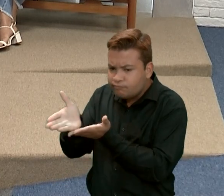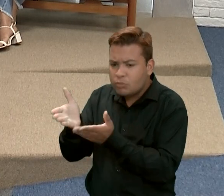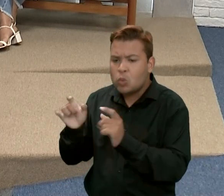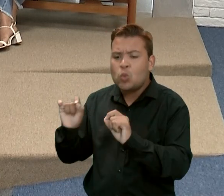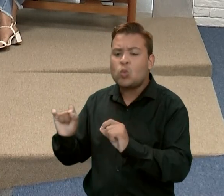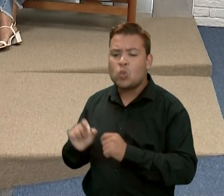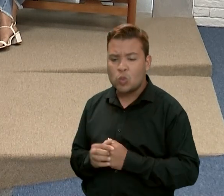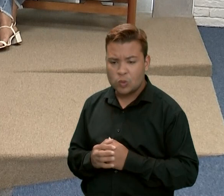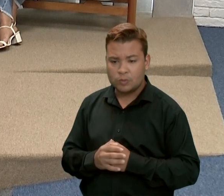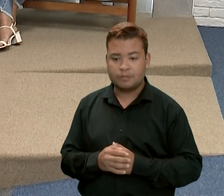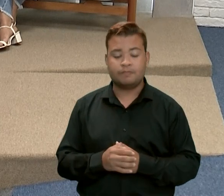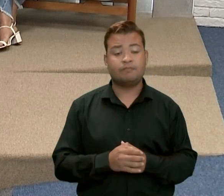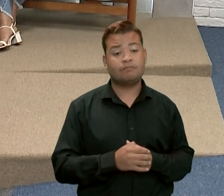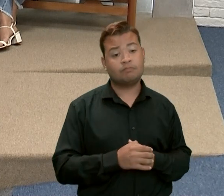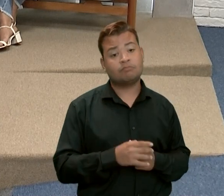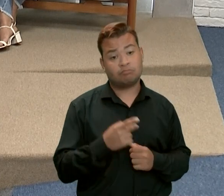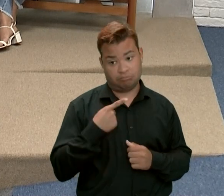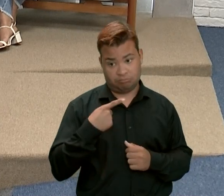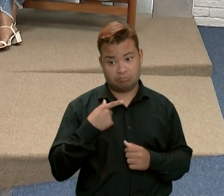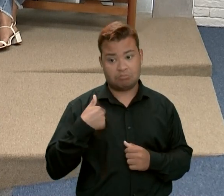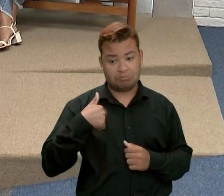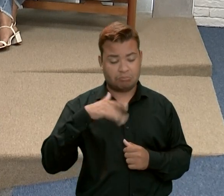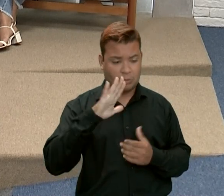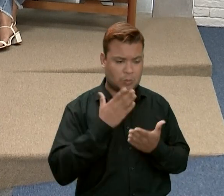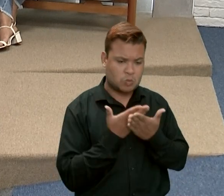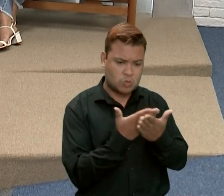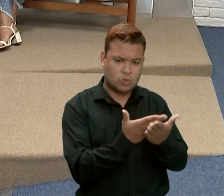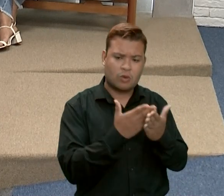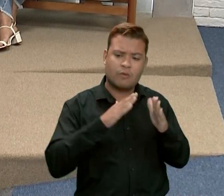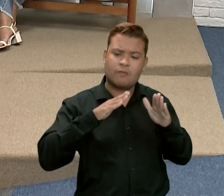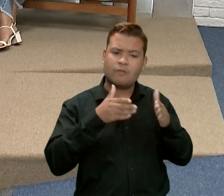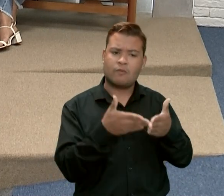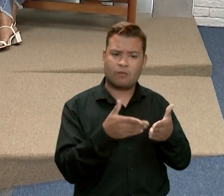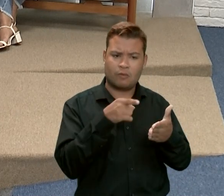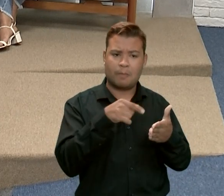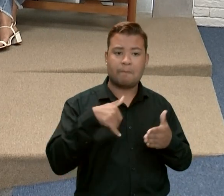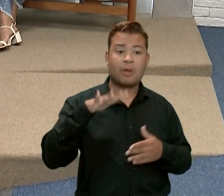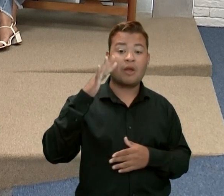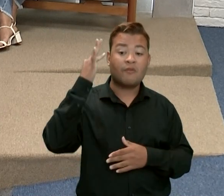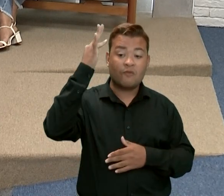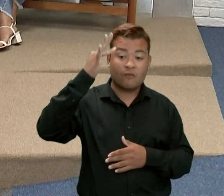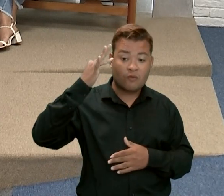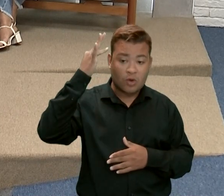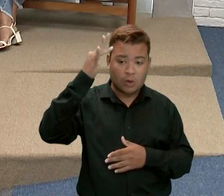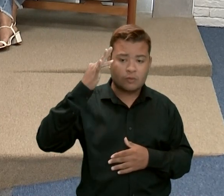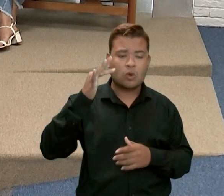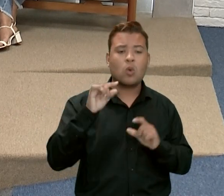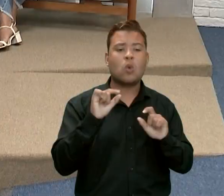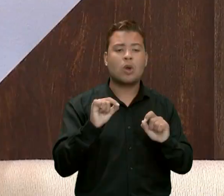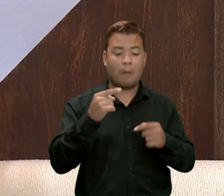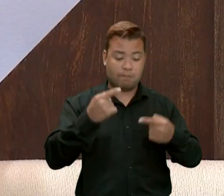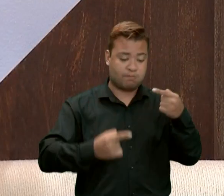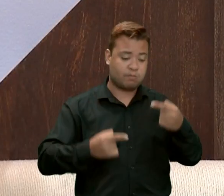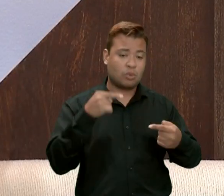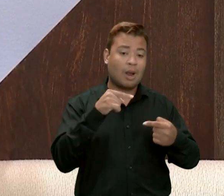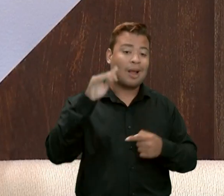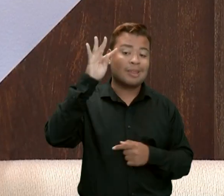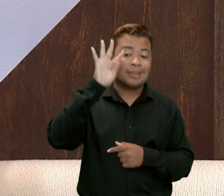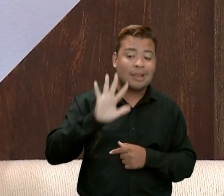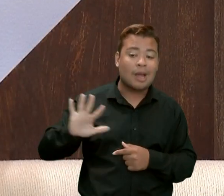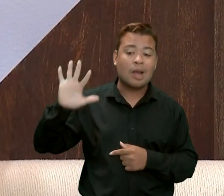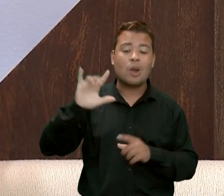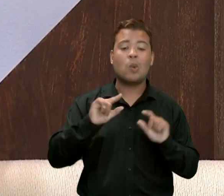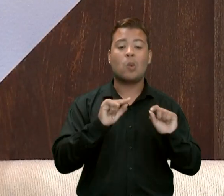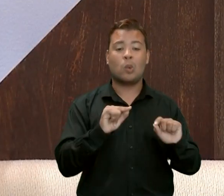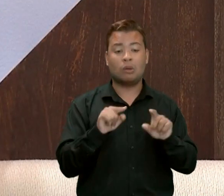Bom, no meu caso específico, eu tenho uma pesquisa mais fundamental, mais filosófica da teoria política e atualmente, principalmente